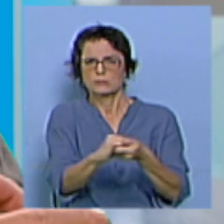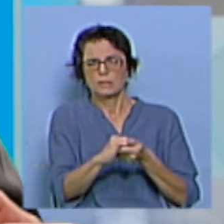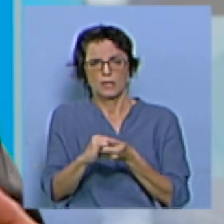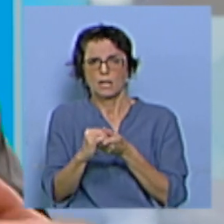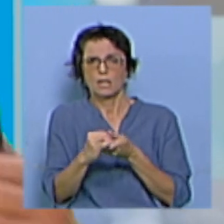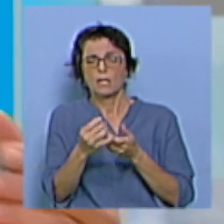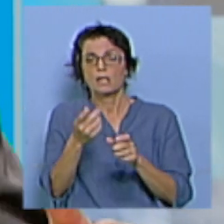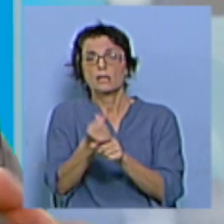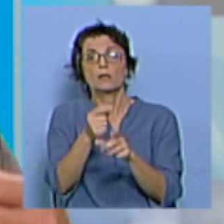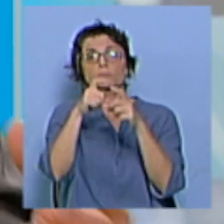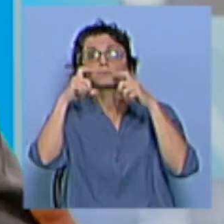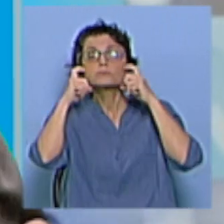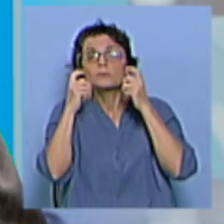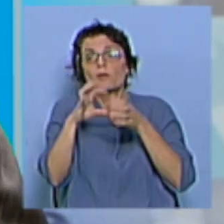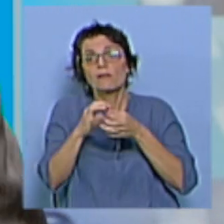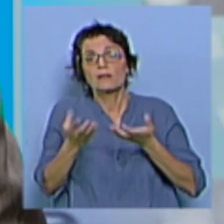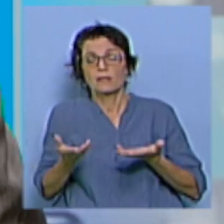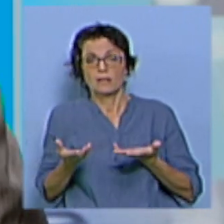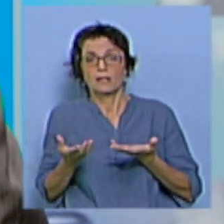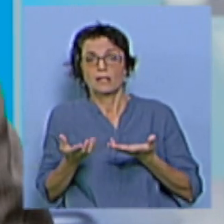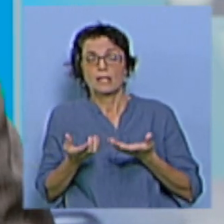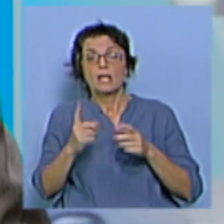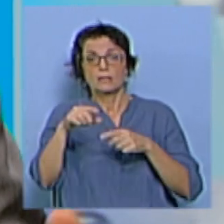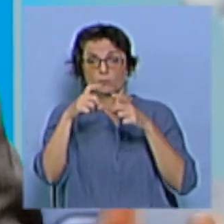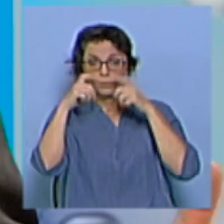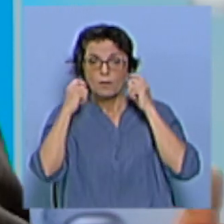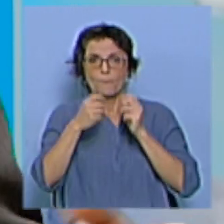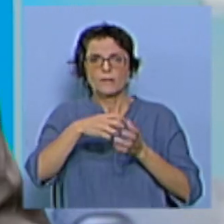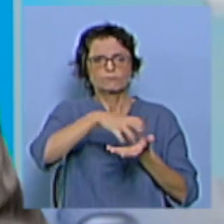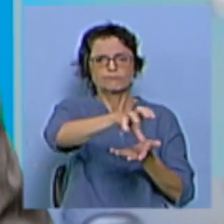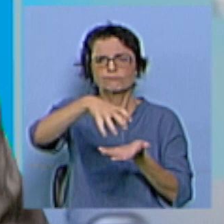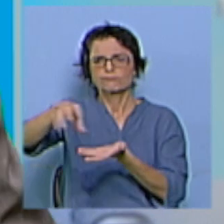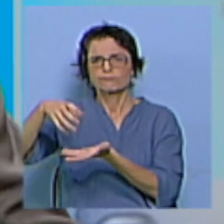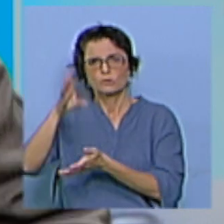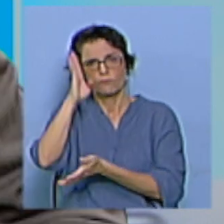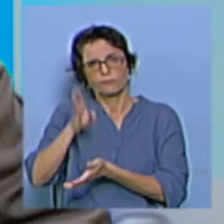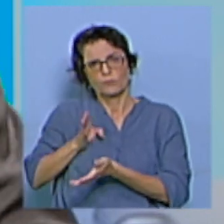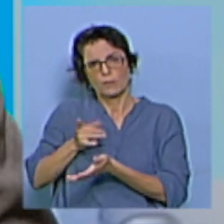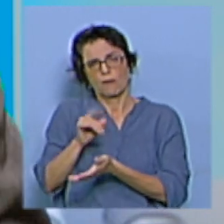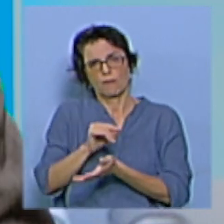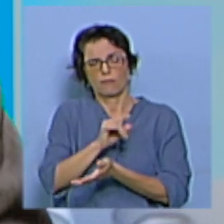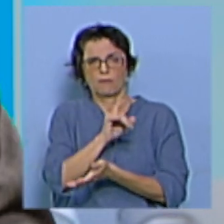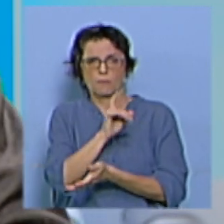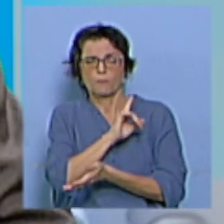distribuídas tanto pelos militares como pelas forças de segurança, e que depois os militares, num gesto de partilha e solidariedade para com os